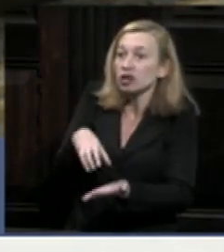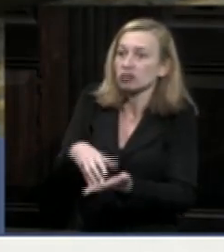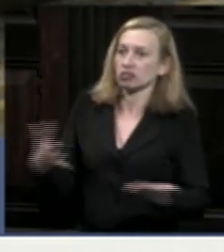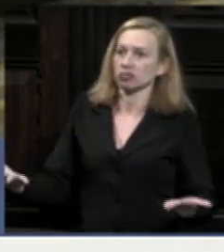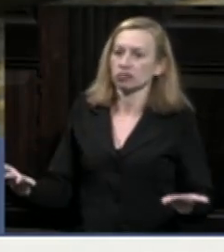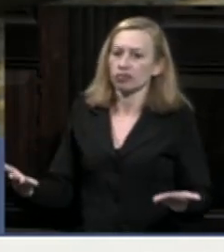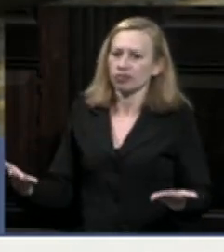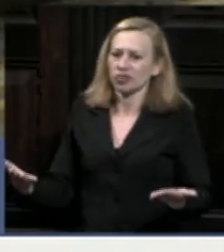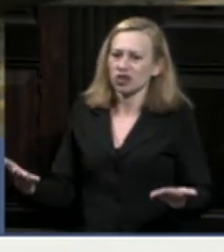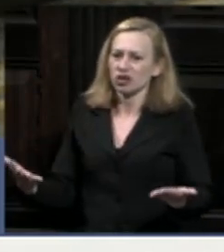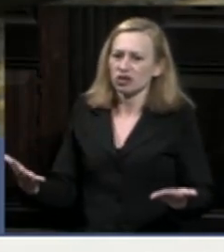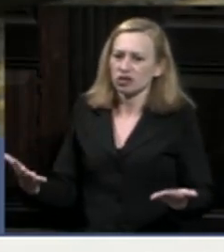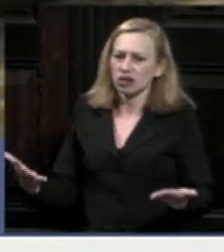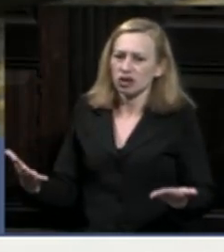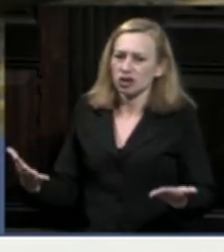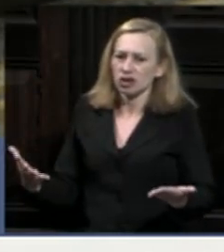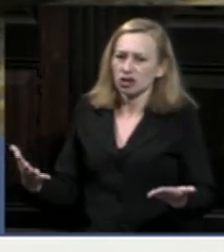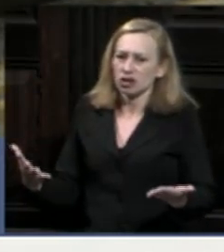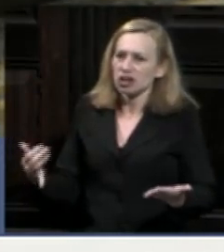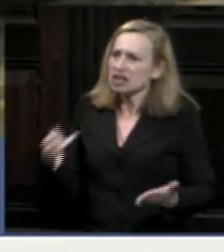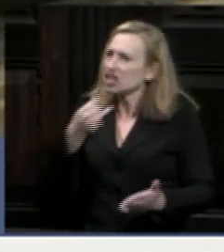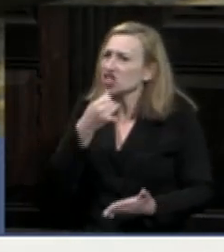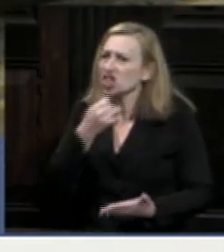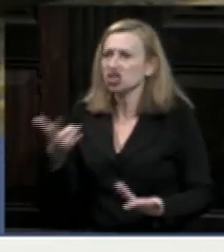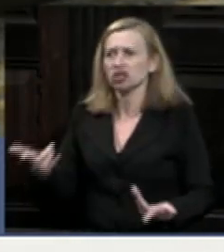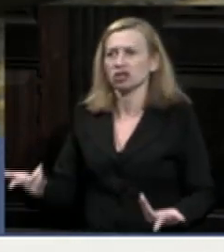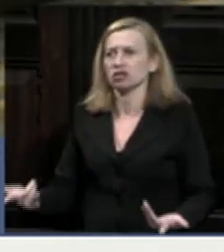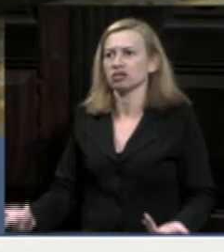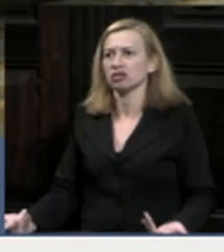isso é muito lamentável